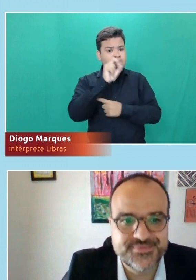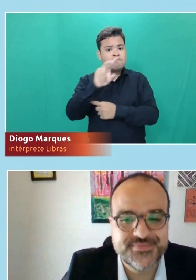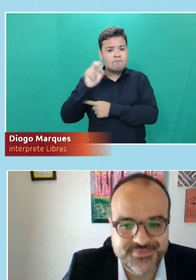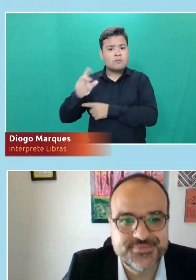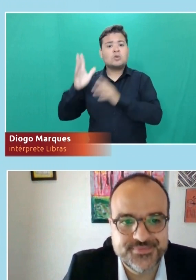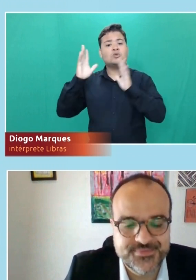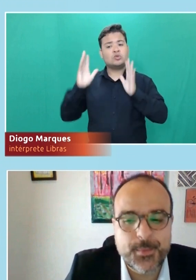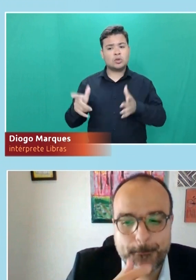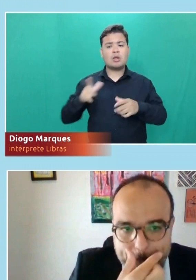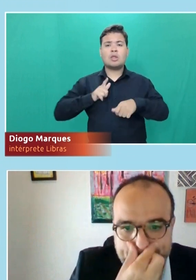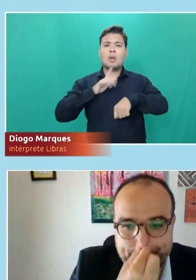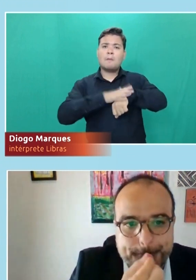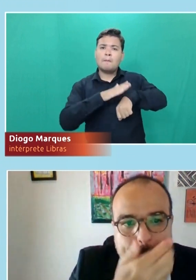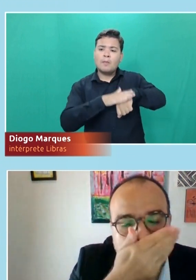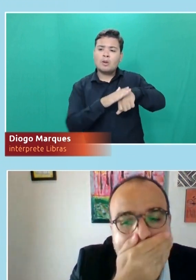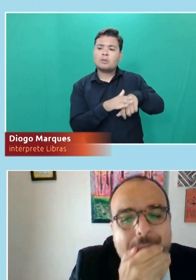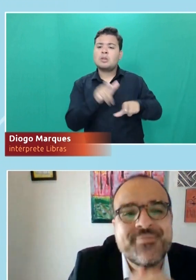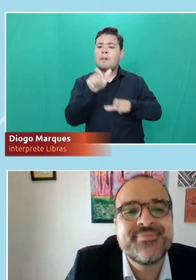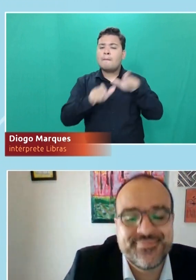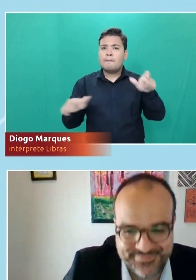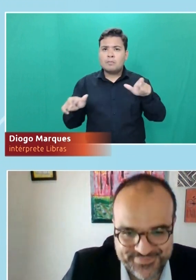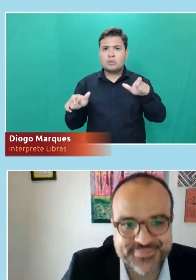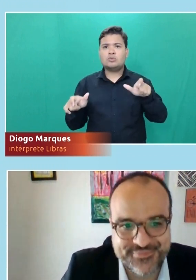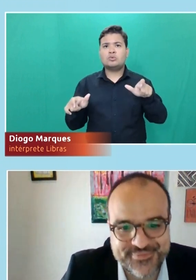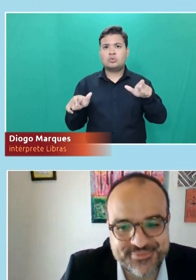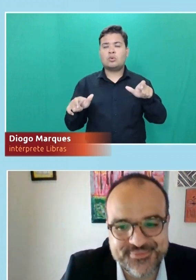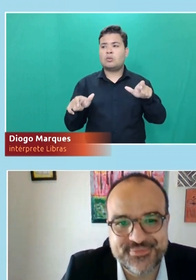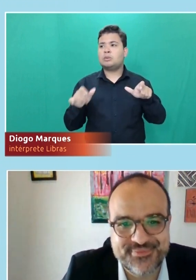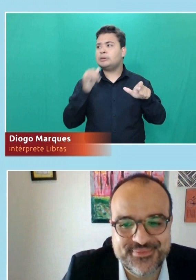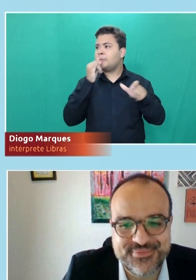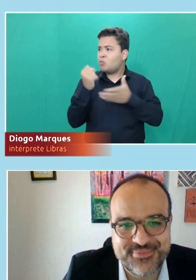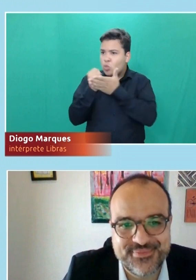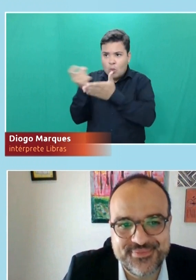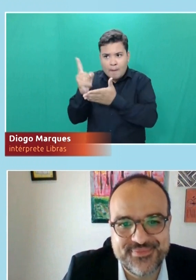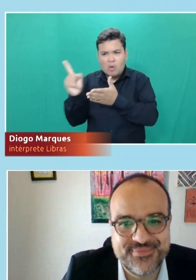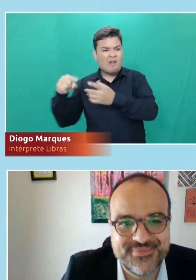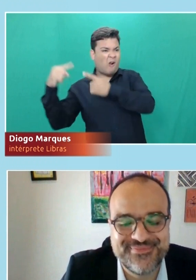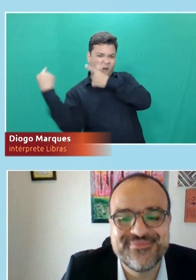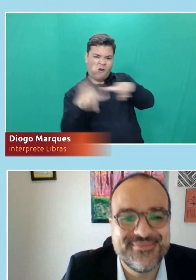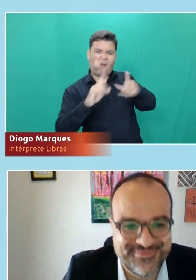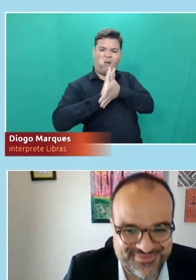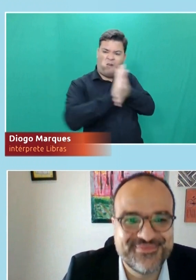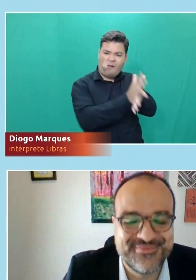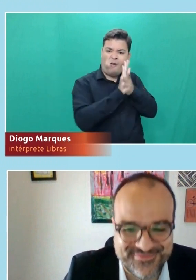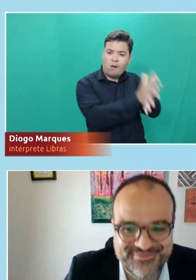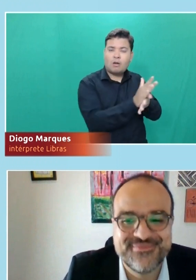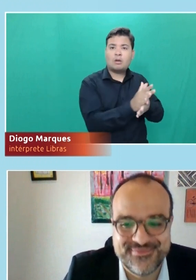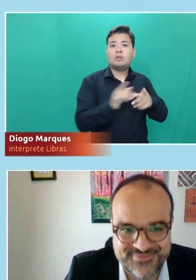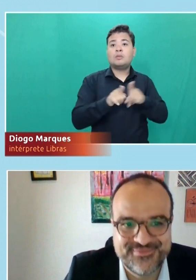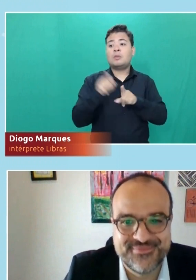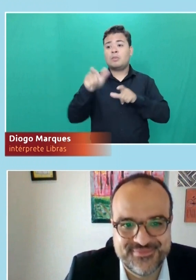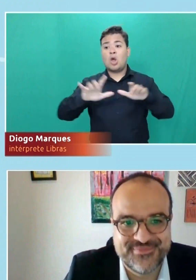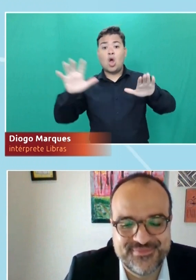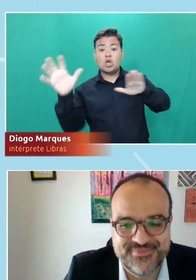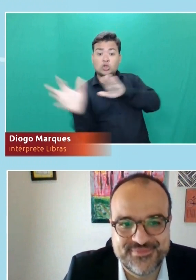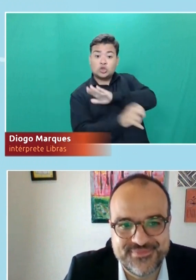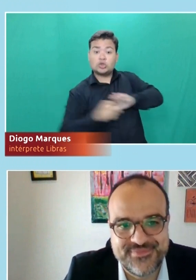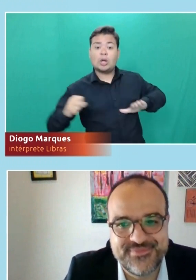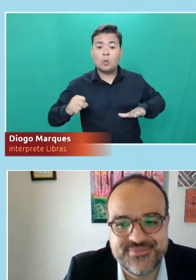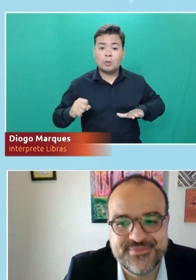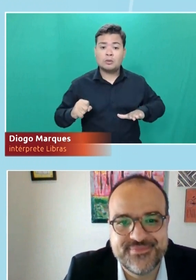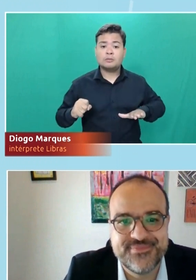de espancamento de pessoas contrárias ao movimento, ações de sequestrar pessoas que de alguma